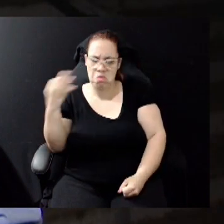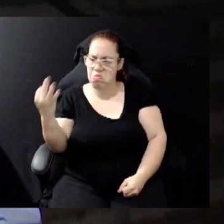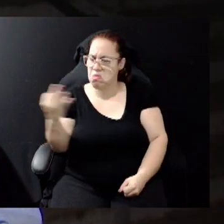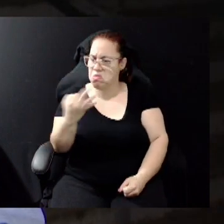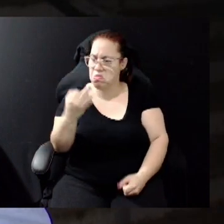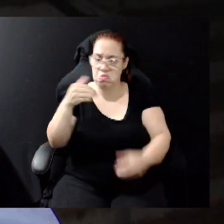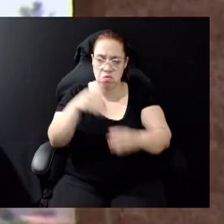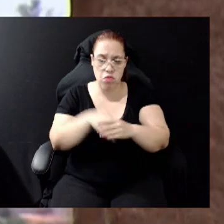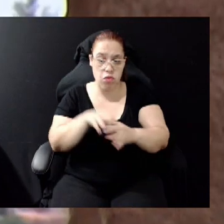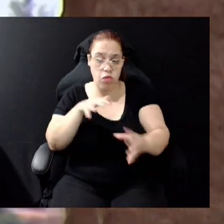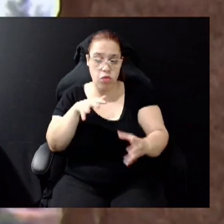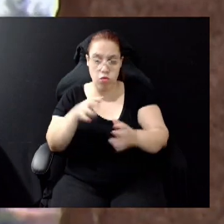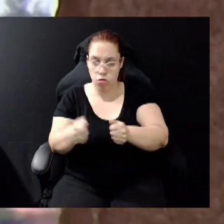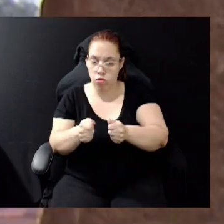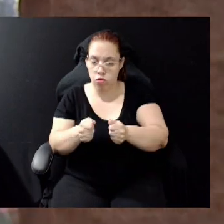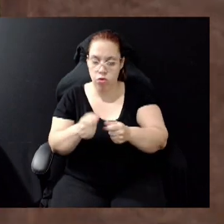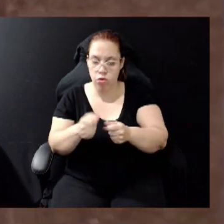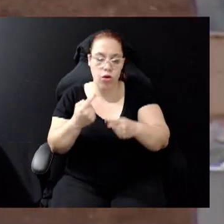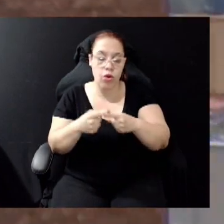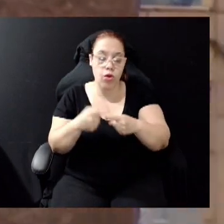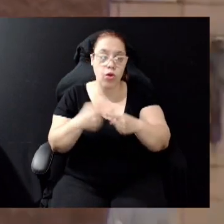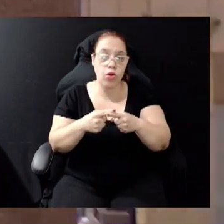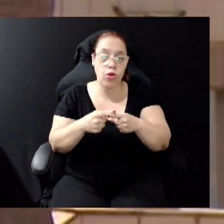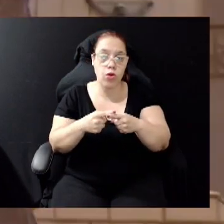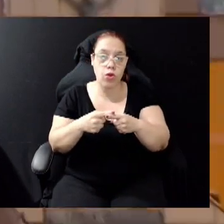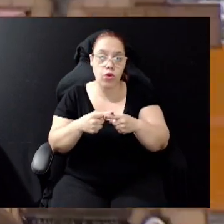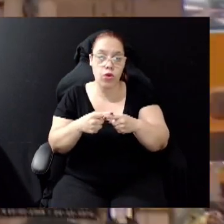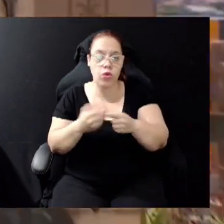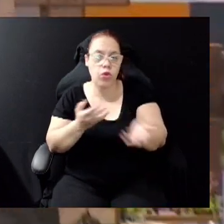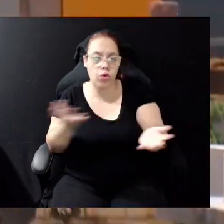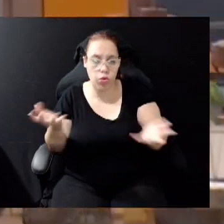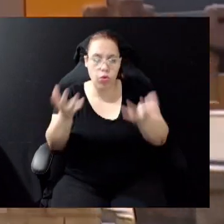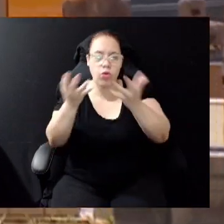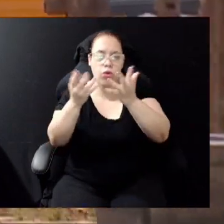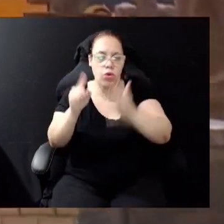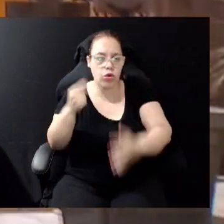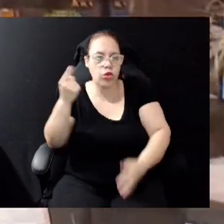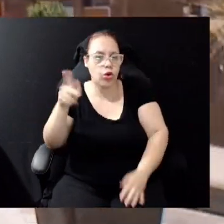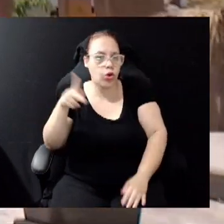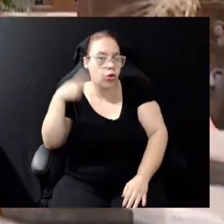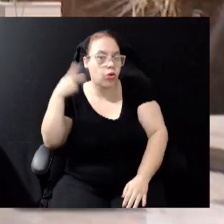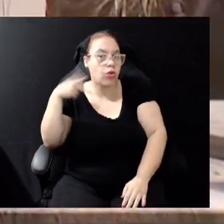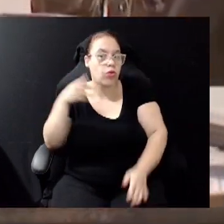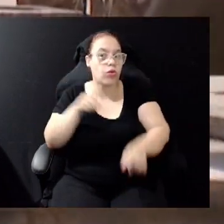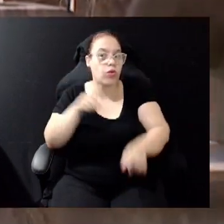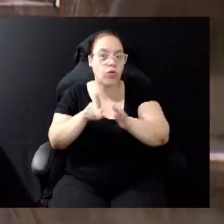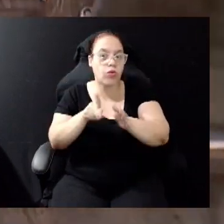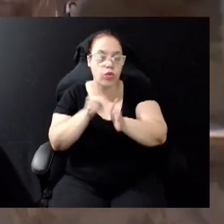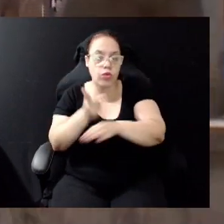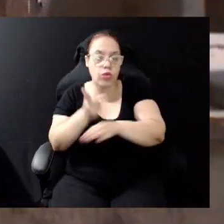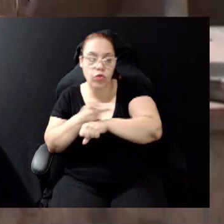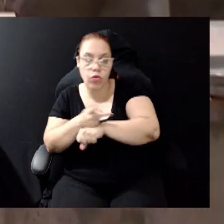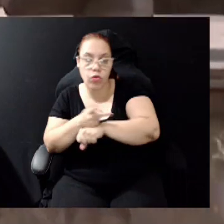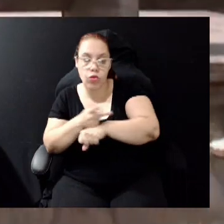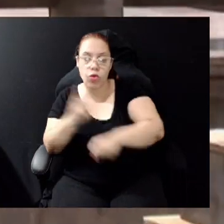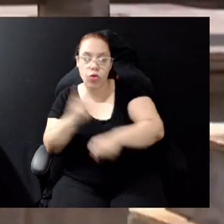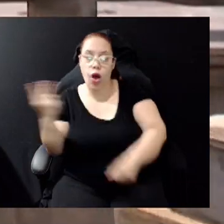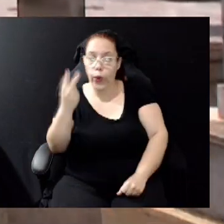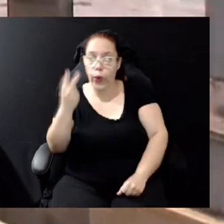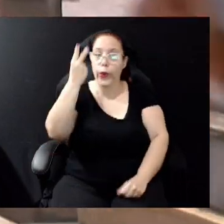unânime, até porque existem algumas iniciativas de outros vereadores que procuram valorizar e